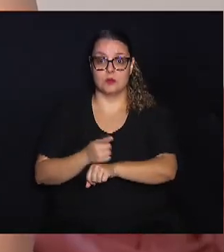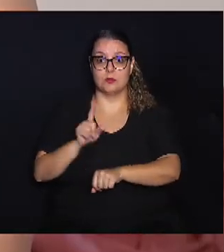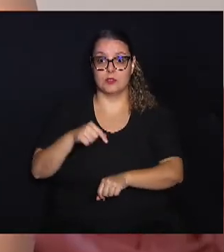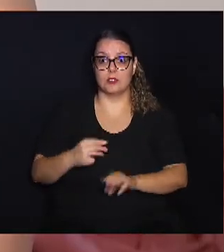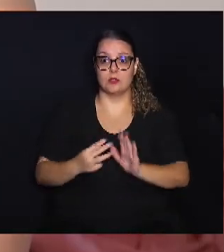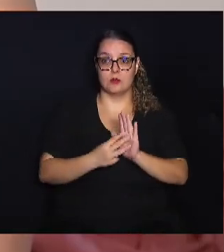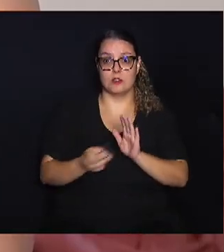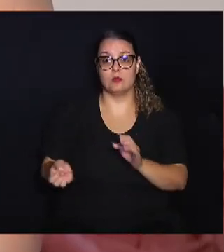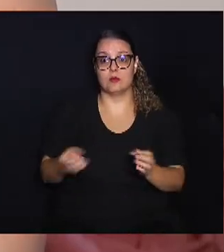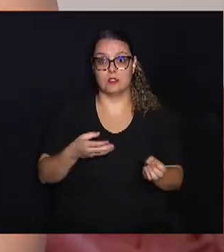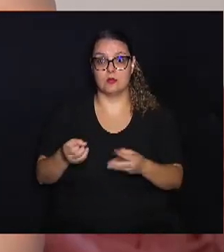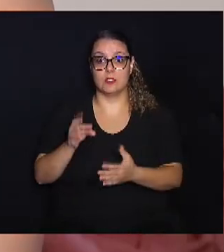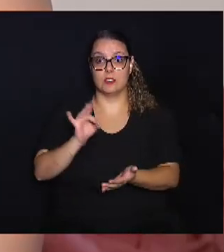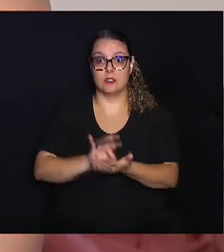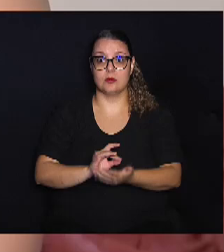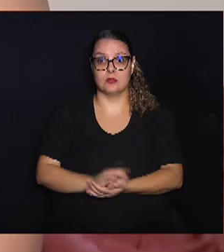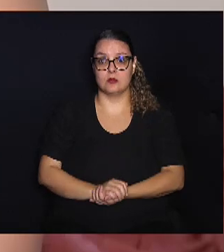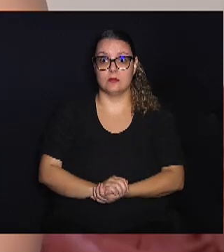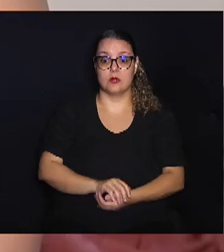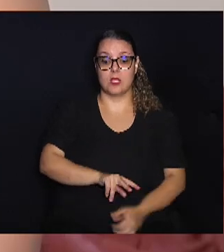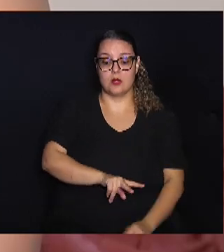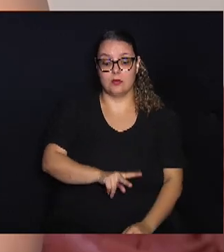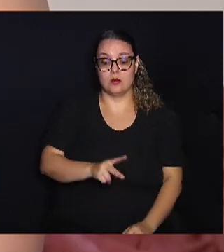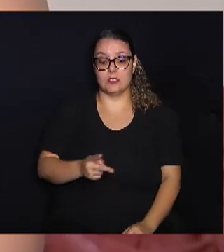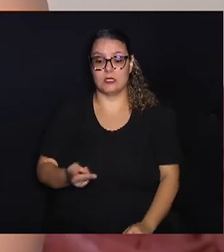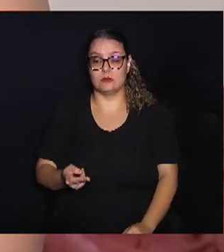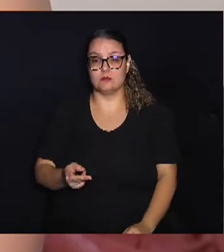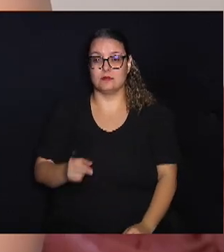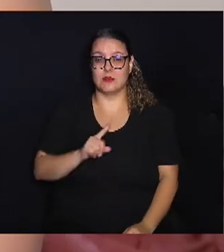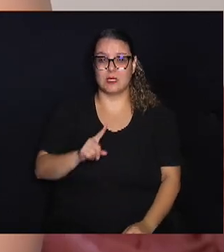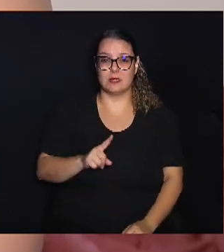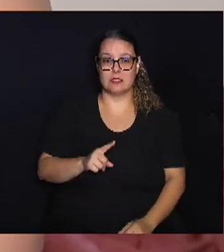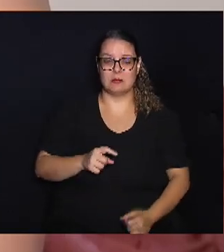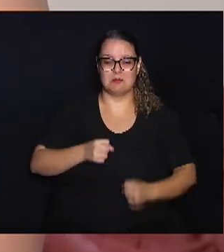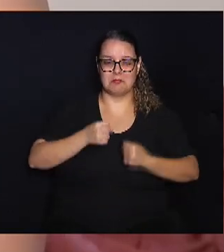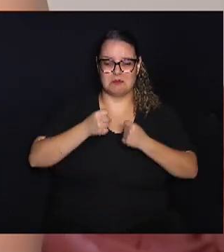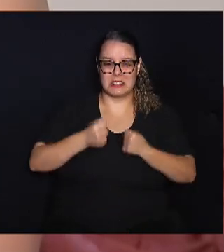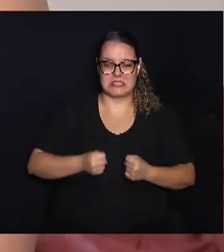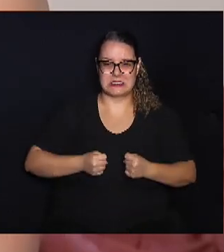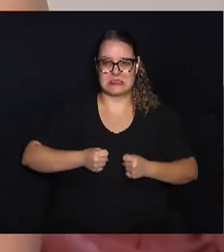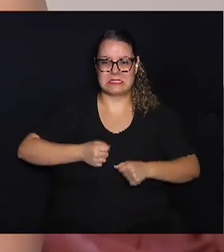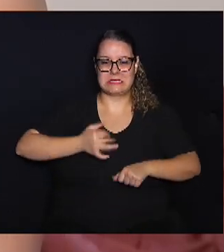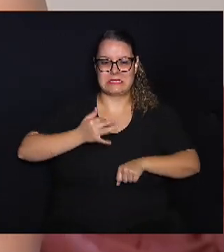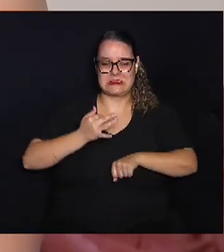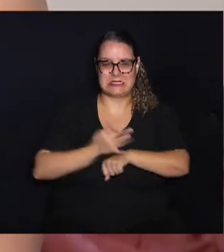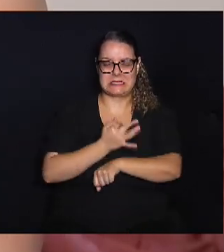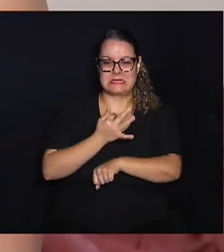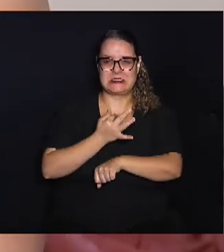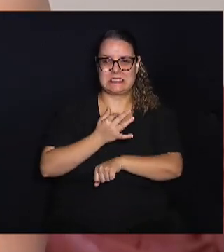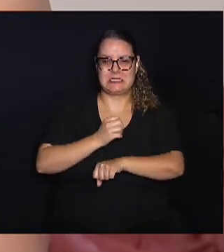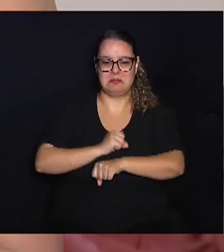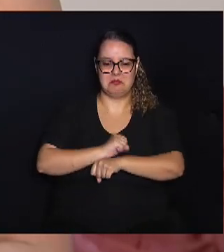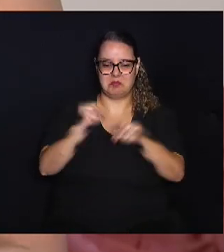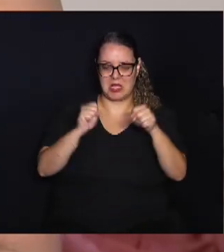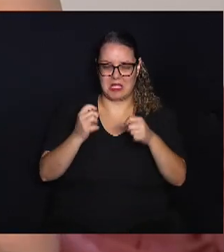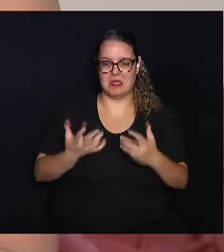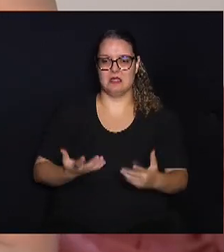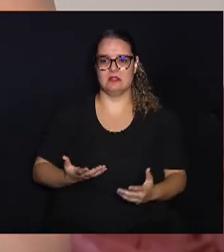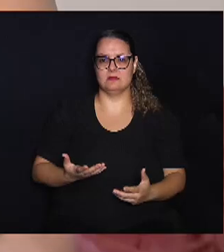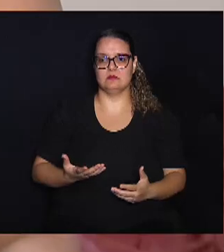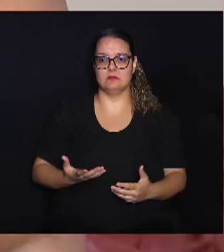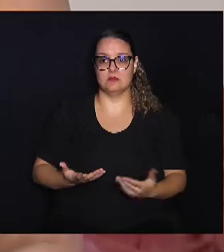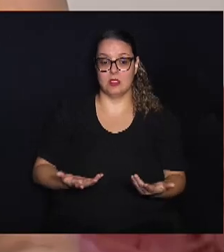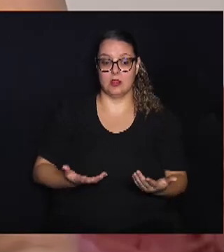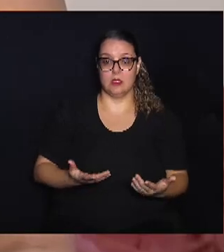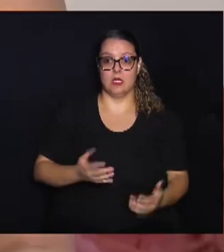muito inovadora mesmo. Que essa transição não seja tão bruta, esse rompimento tão radical entre